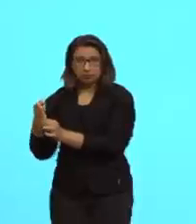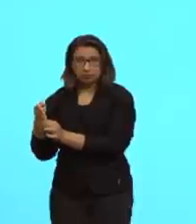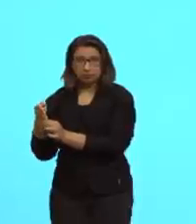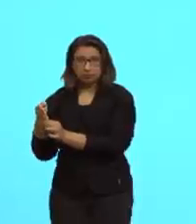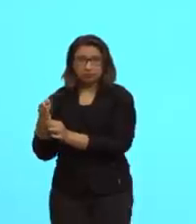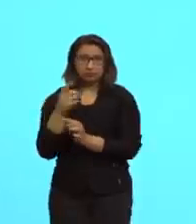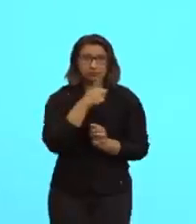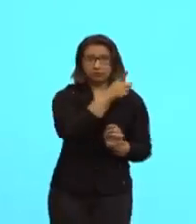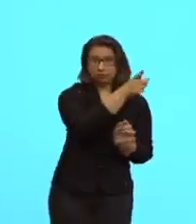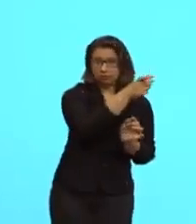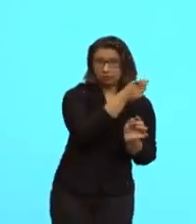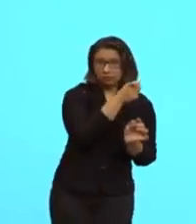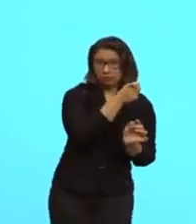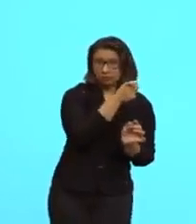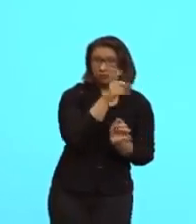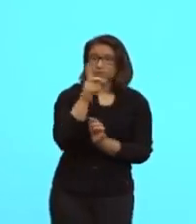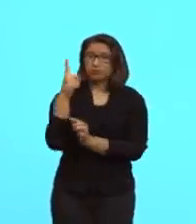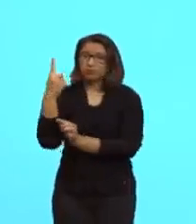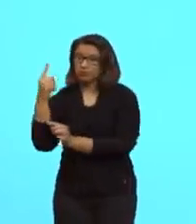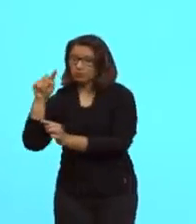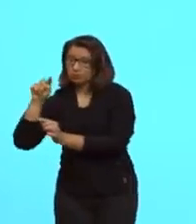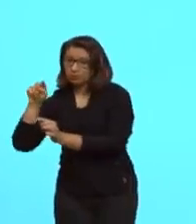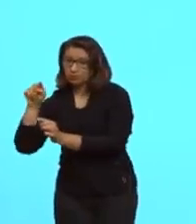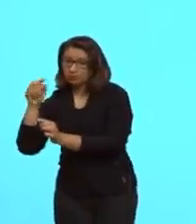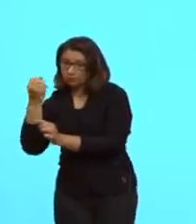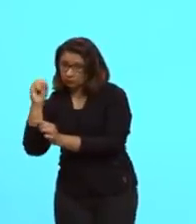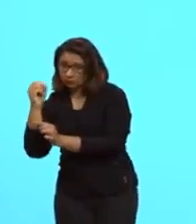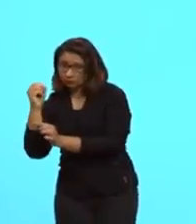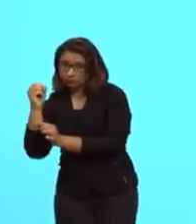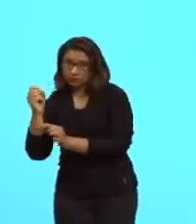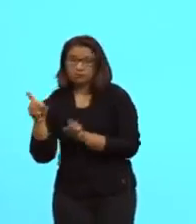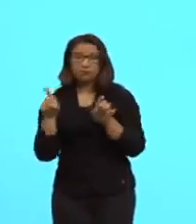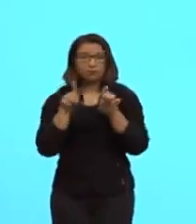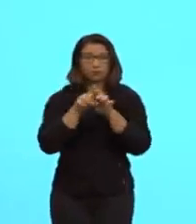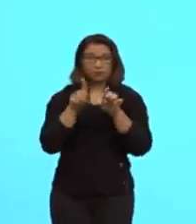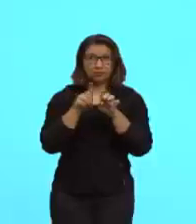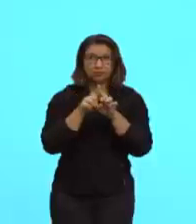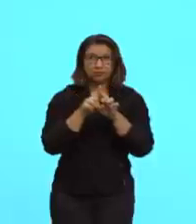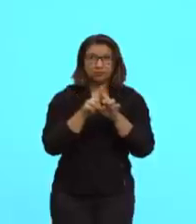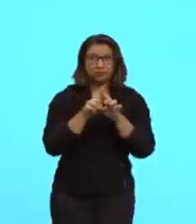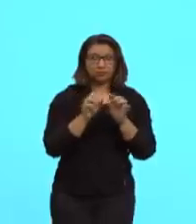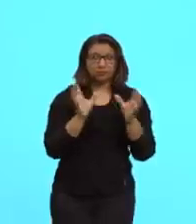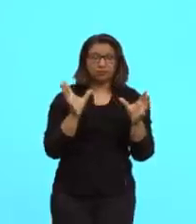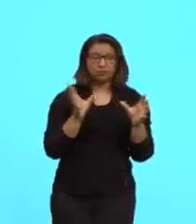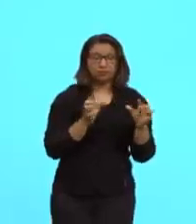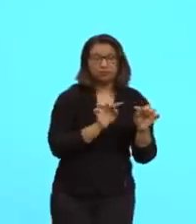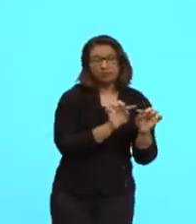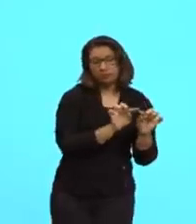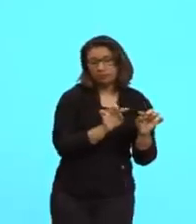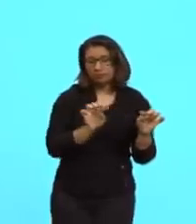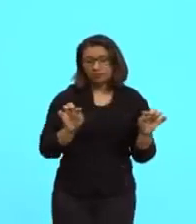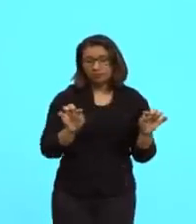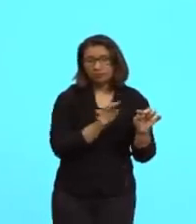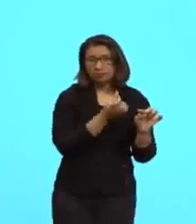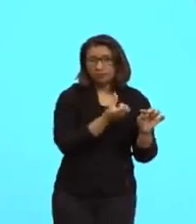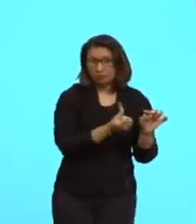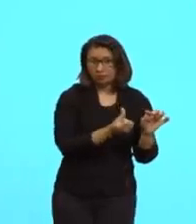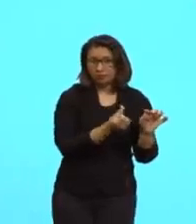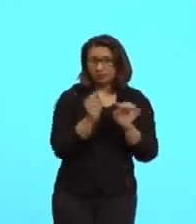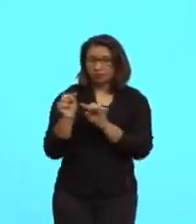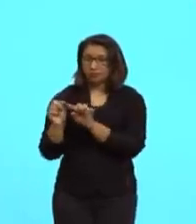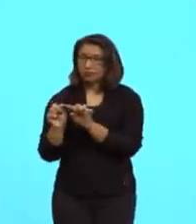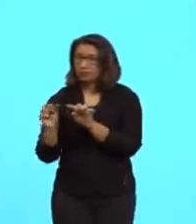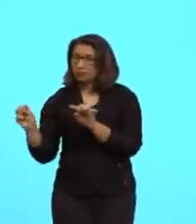eu disse que x está para 1,80, assim como a sombra projetada está para a